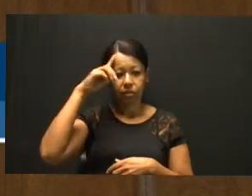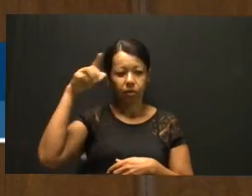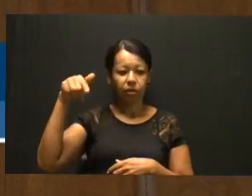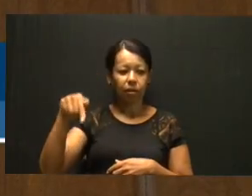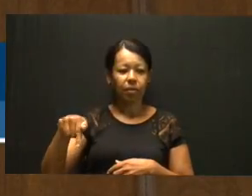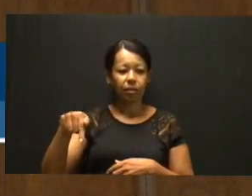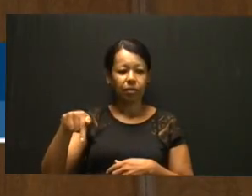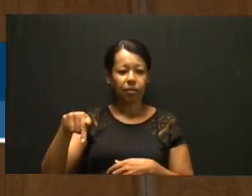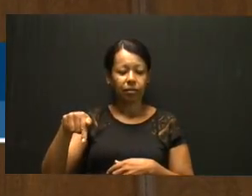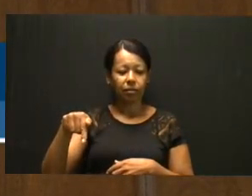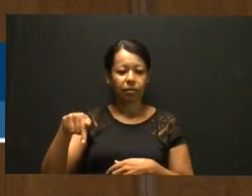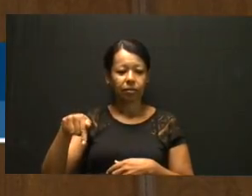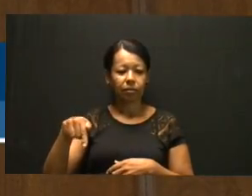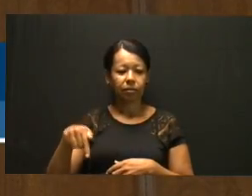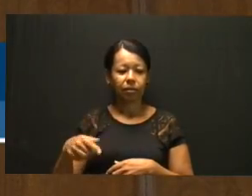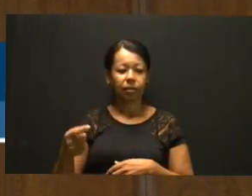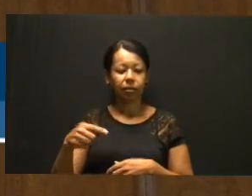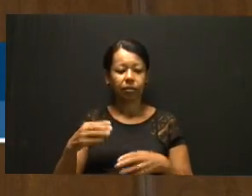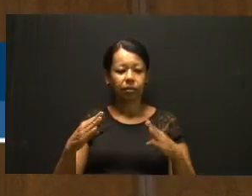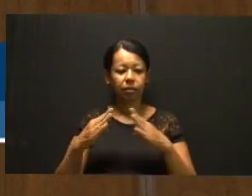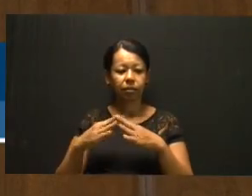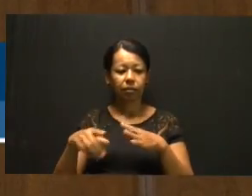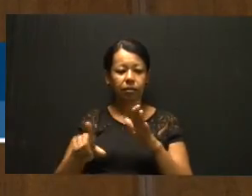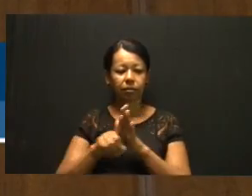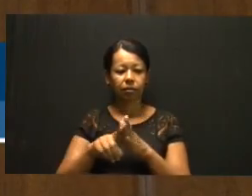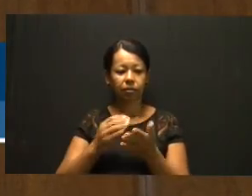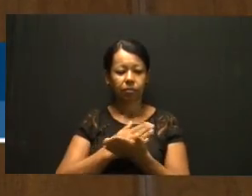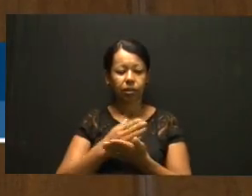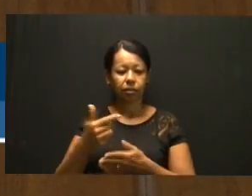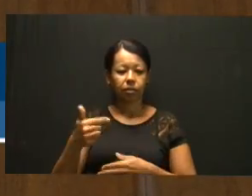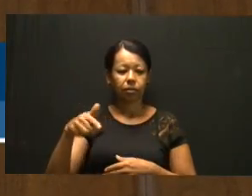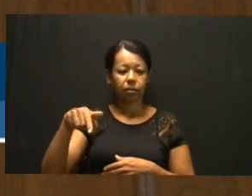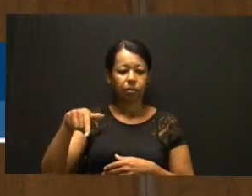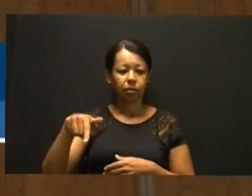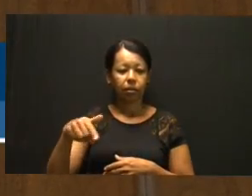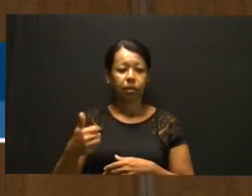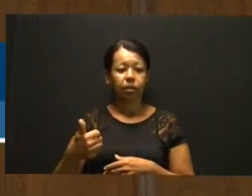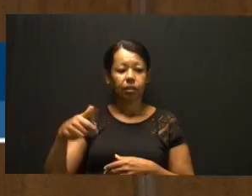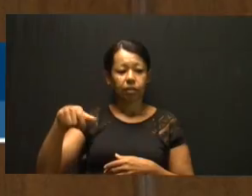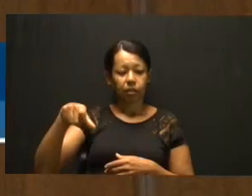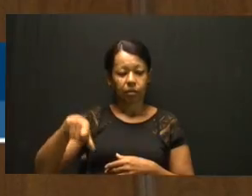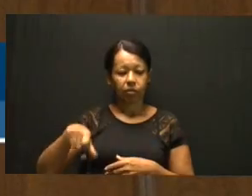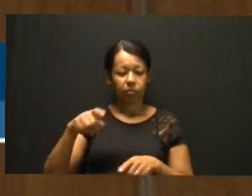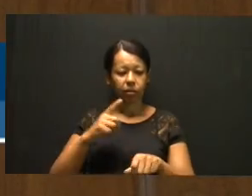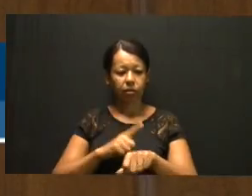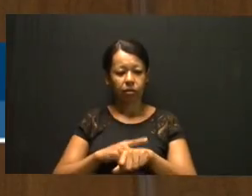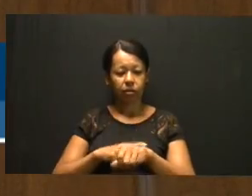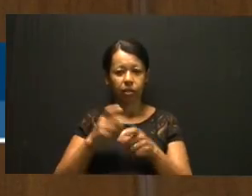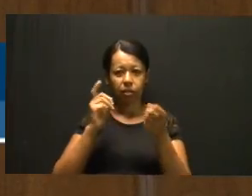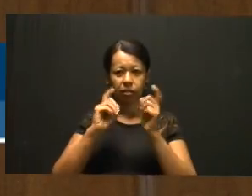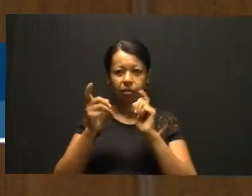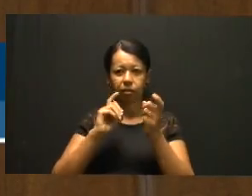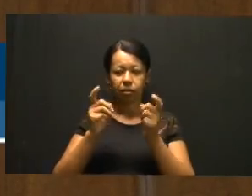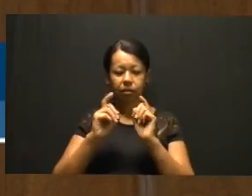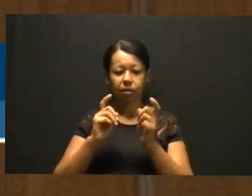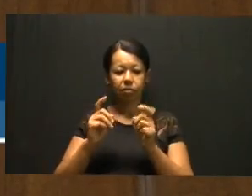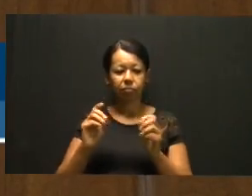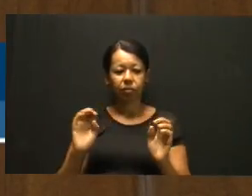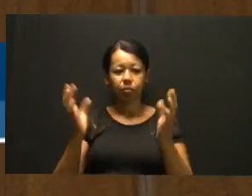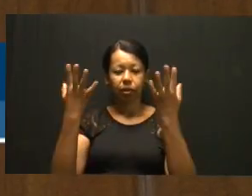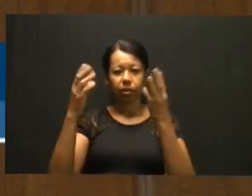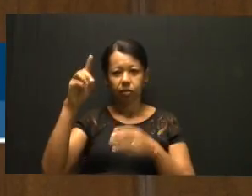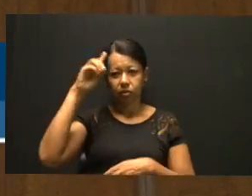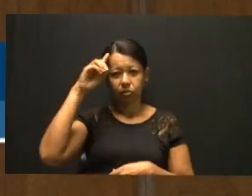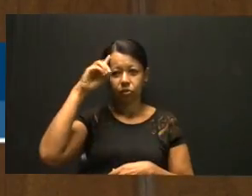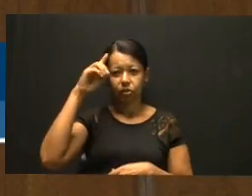noite, quando aqui mesmo deste plenário, a partir das 19 horas, nós estaremos transmitindo a sessão solene em homenagem ao